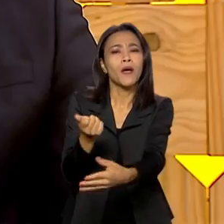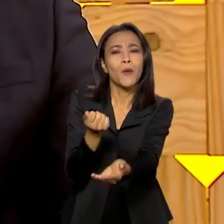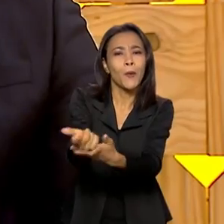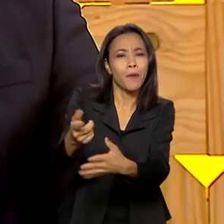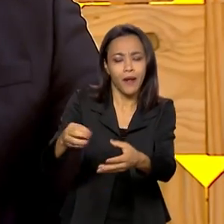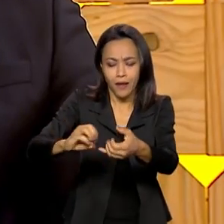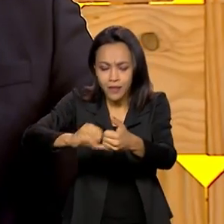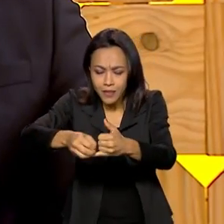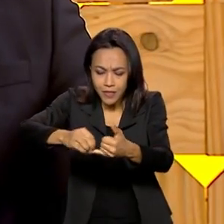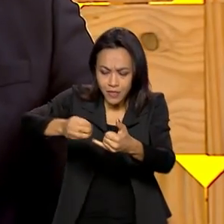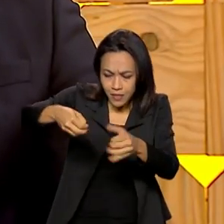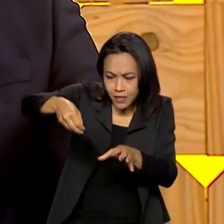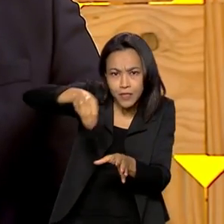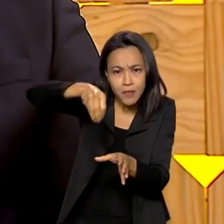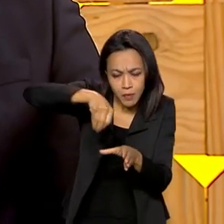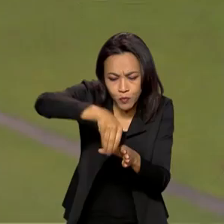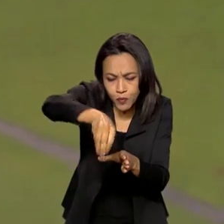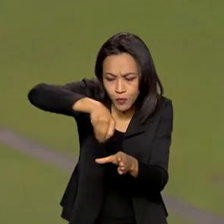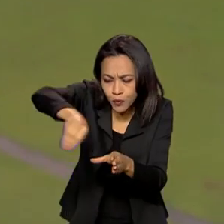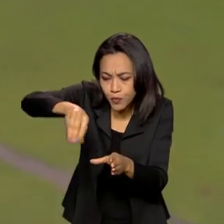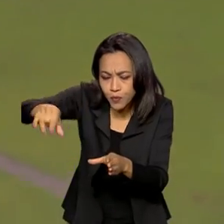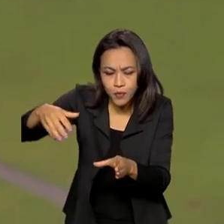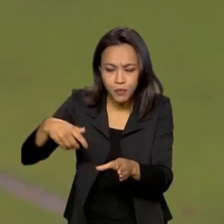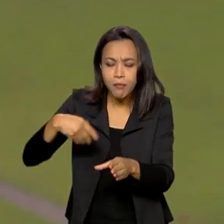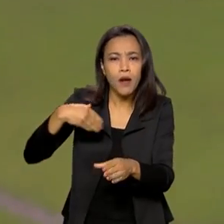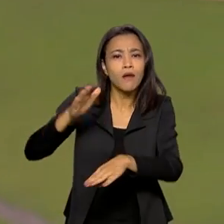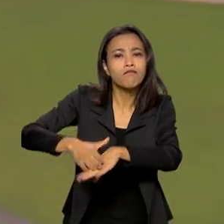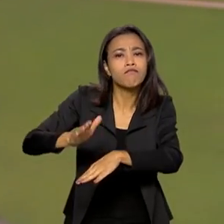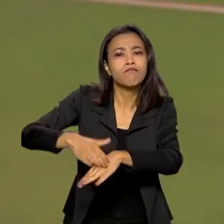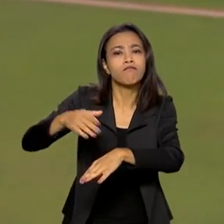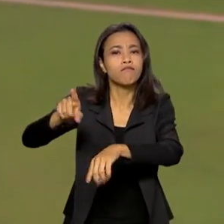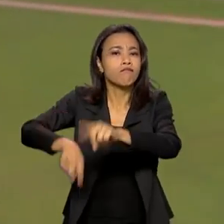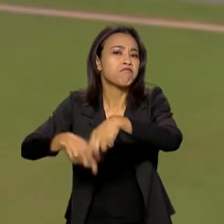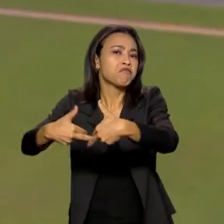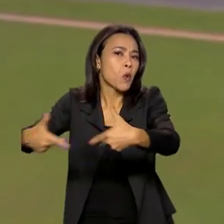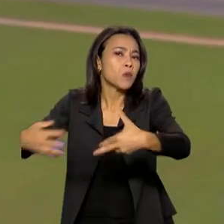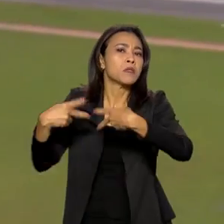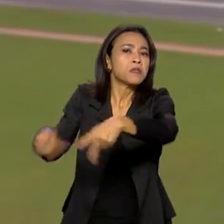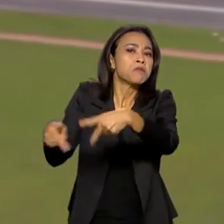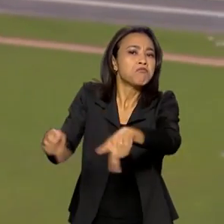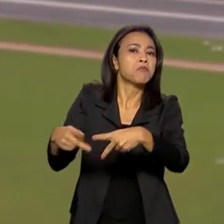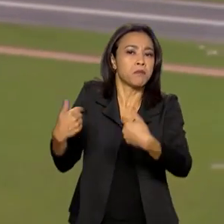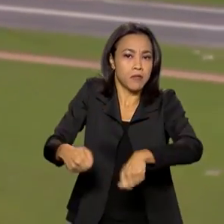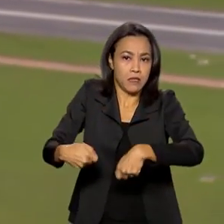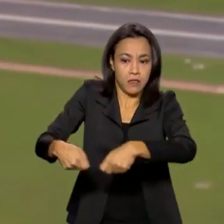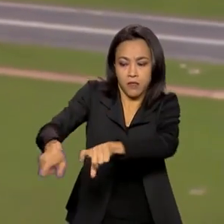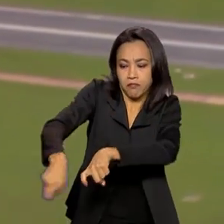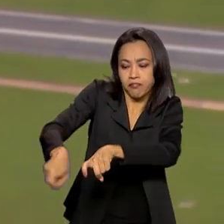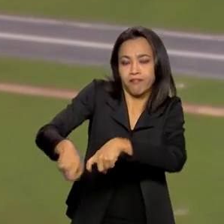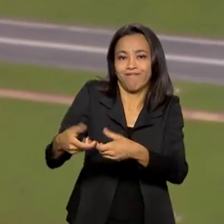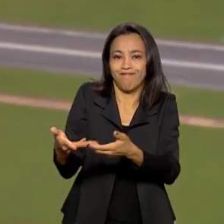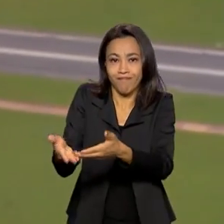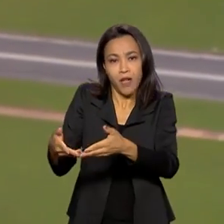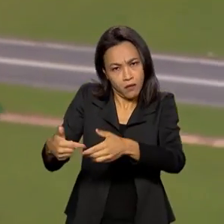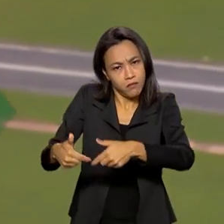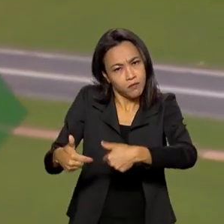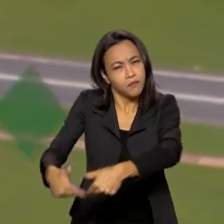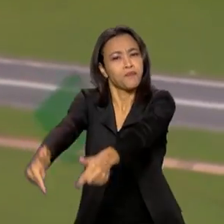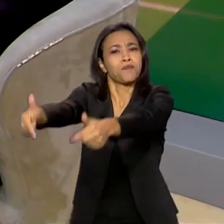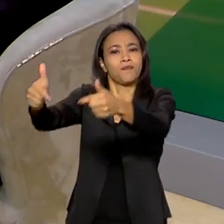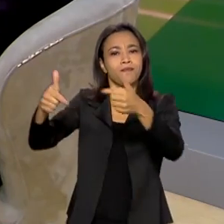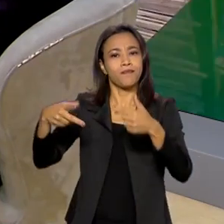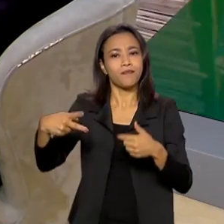a compra de um implemento agrícola necessário ali a sua produção e que com isso ela consiga iniciar a sua atividade Rural